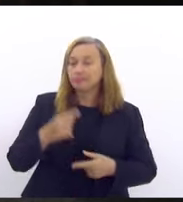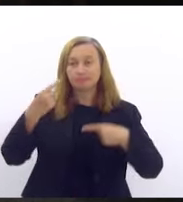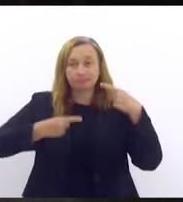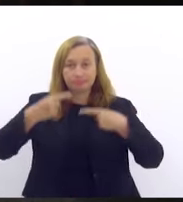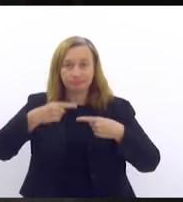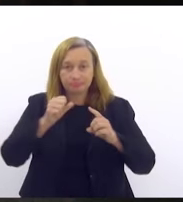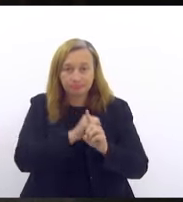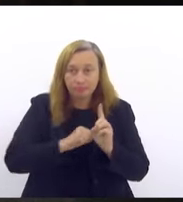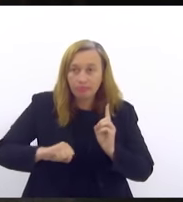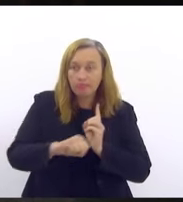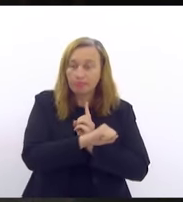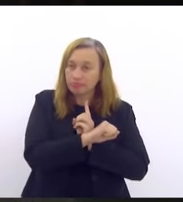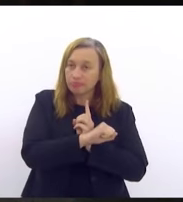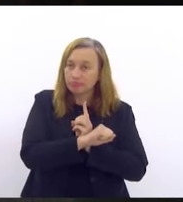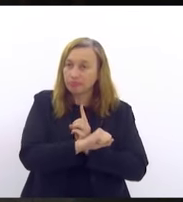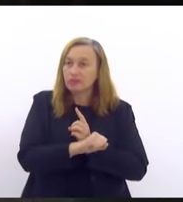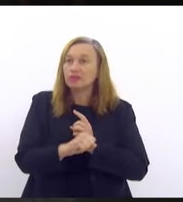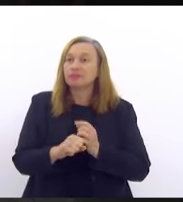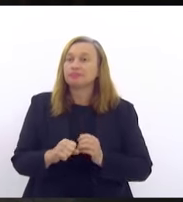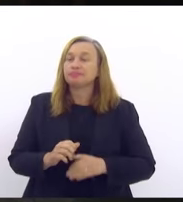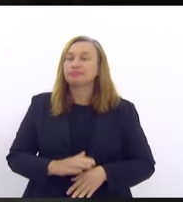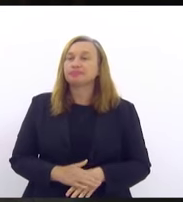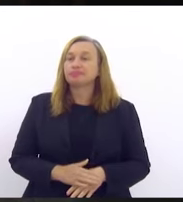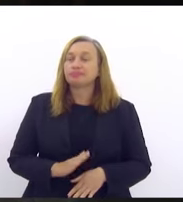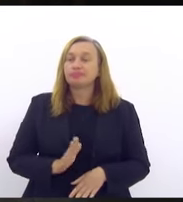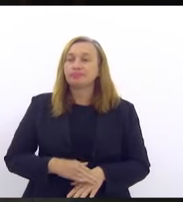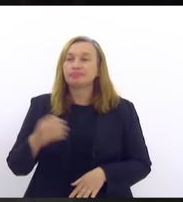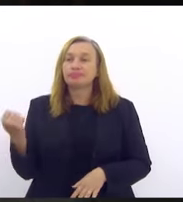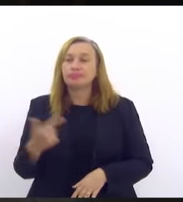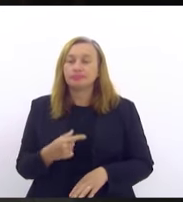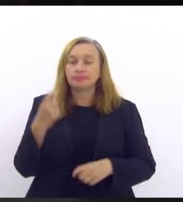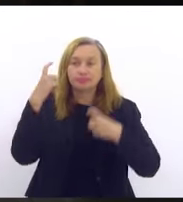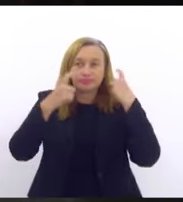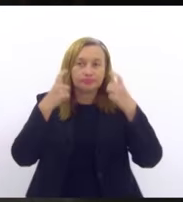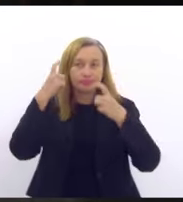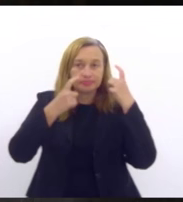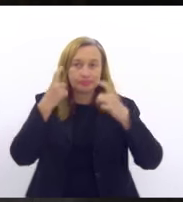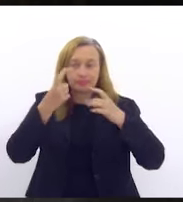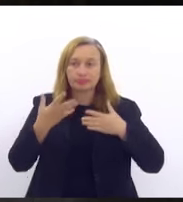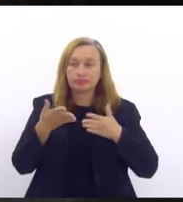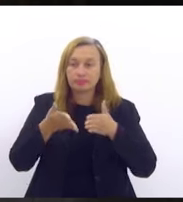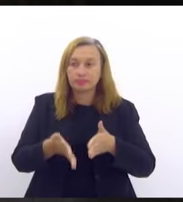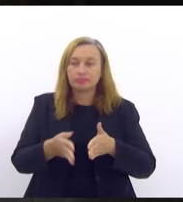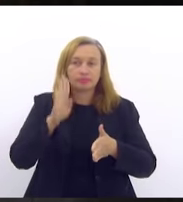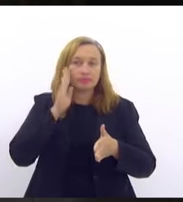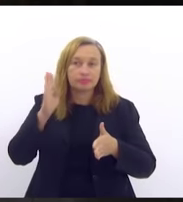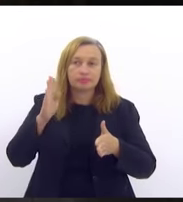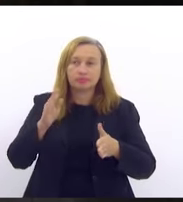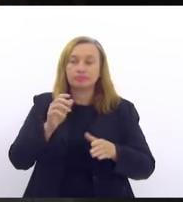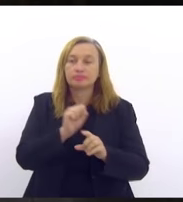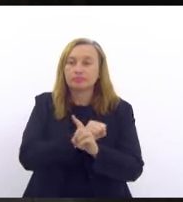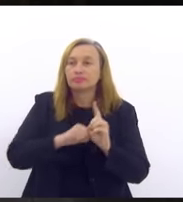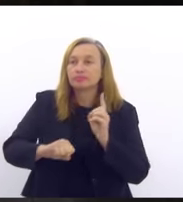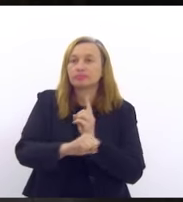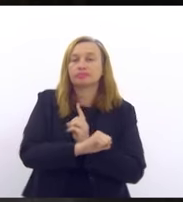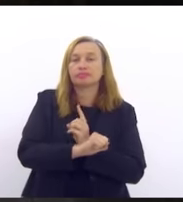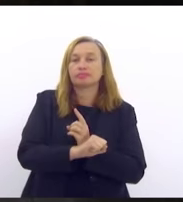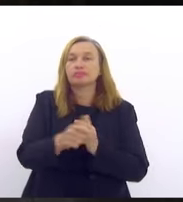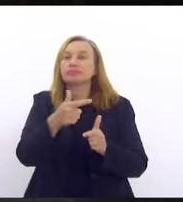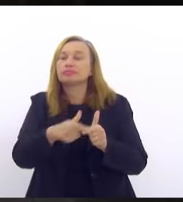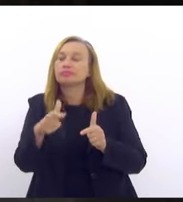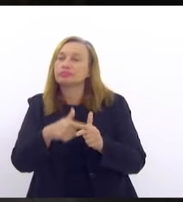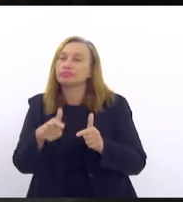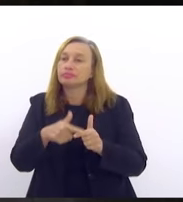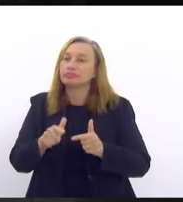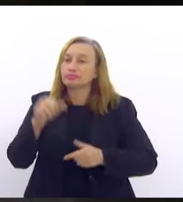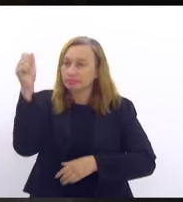social ela perpassa a preocupação com os elementos centrais de nossa sociedade com os problemas centrais da sociedade